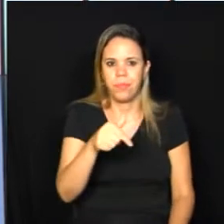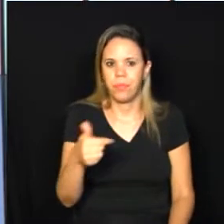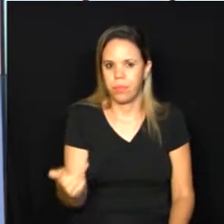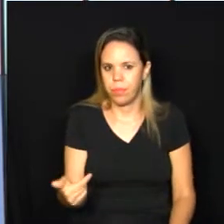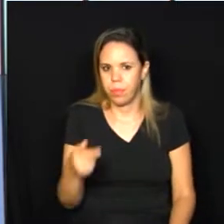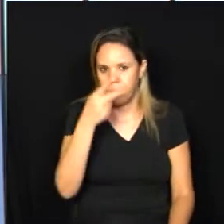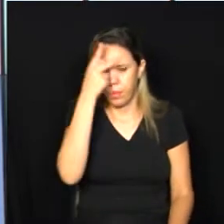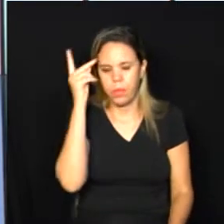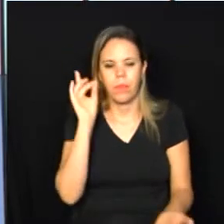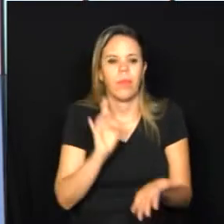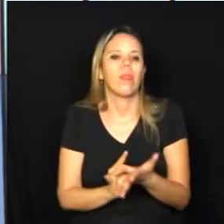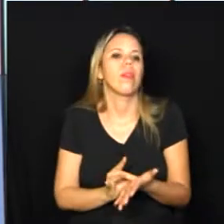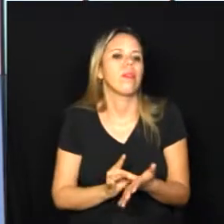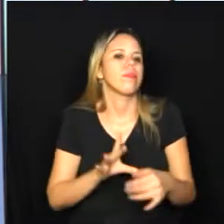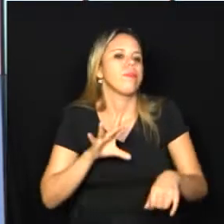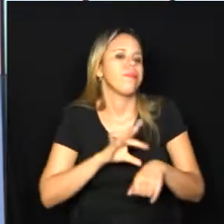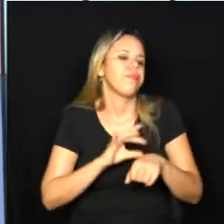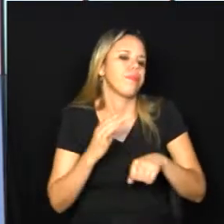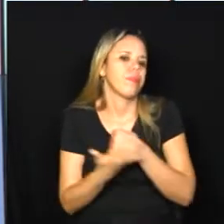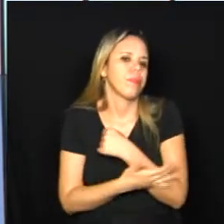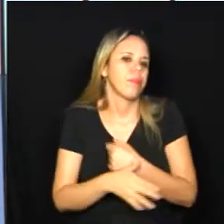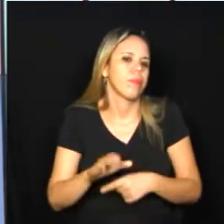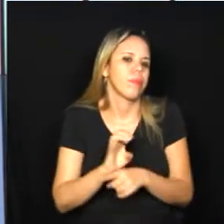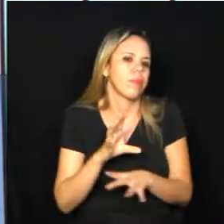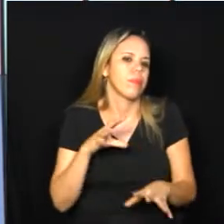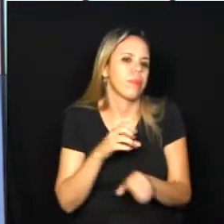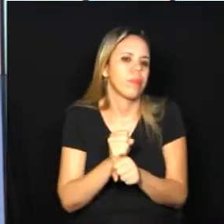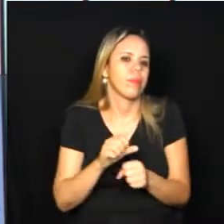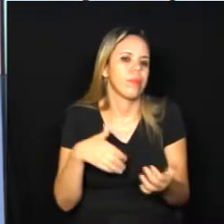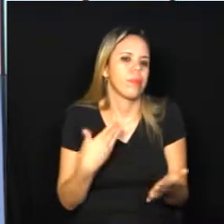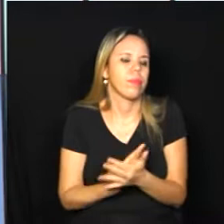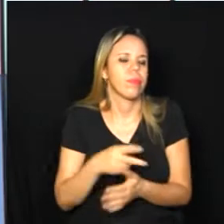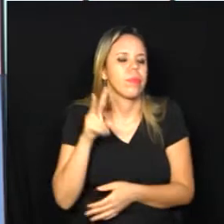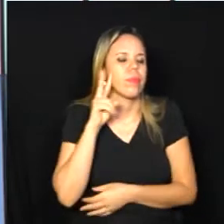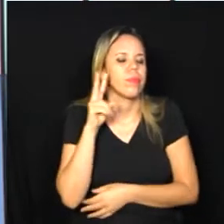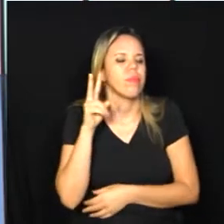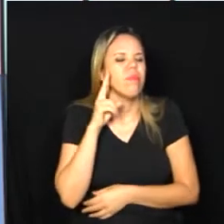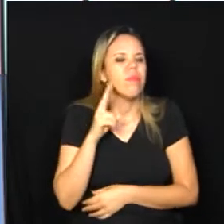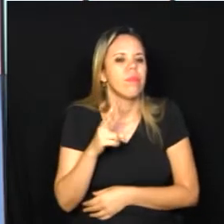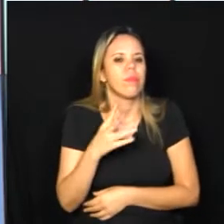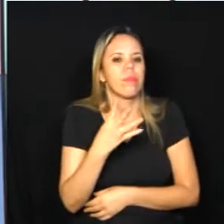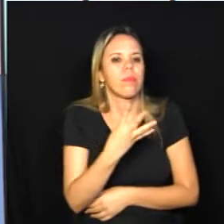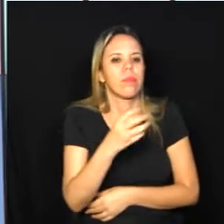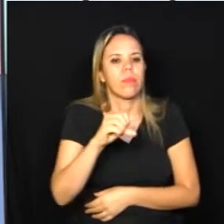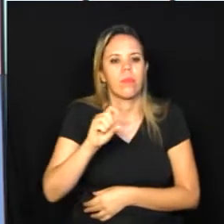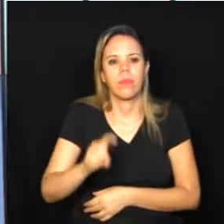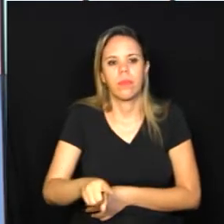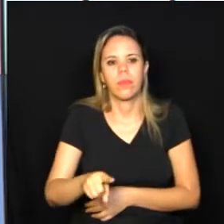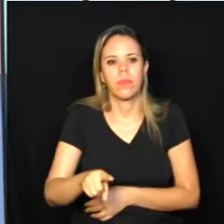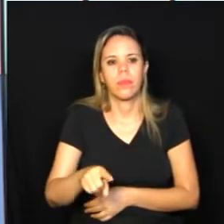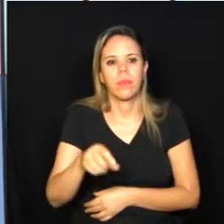1.628.272 casos da doença e o estado somava até esta segunda-feira